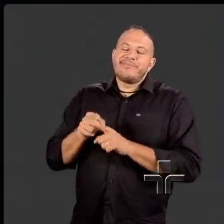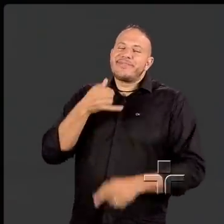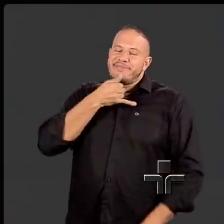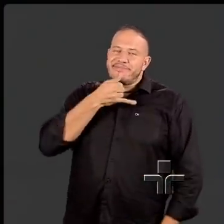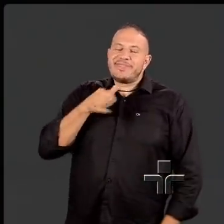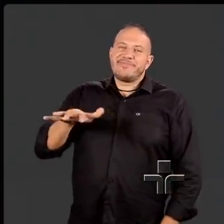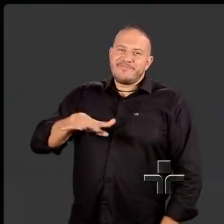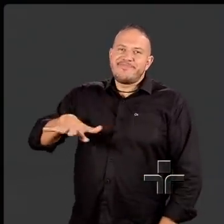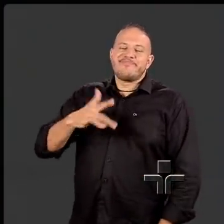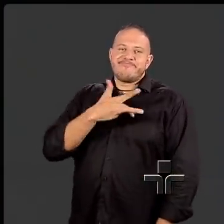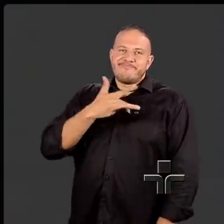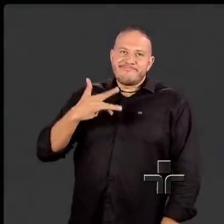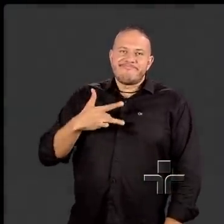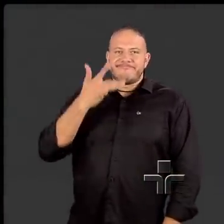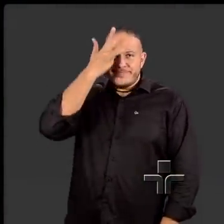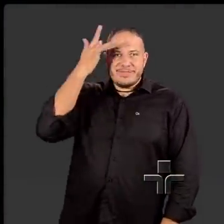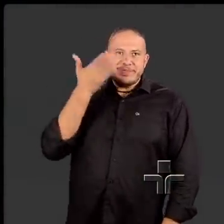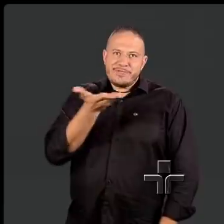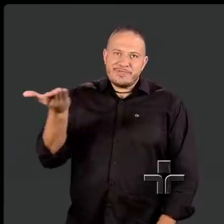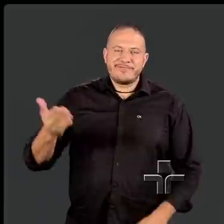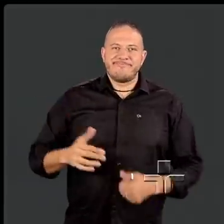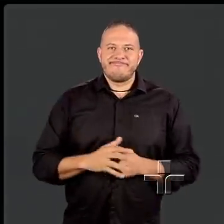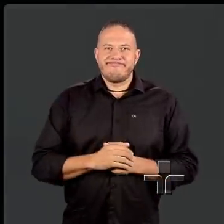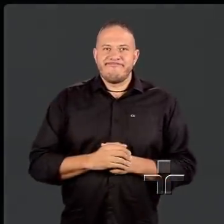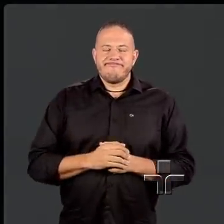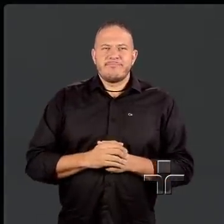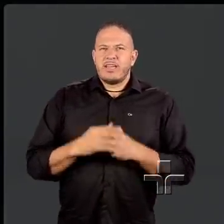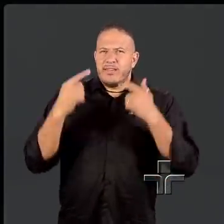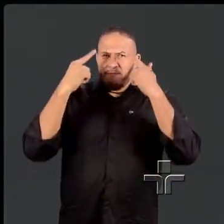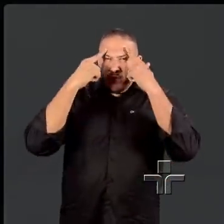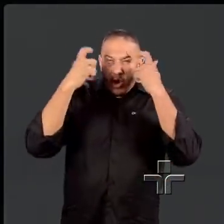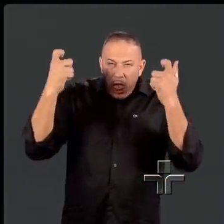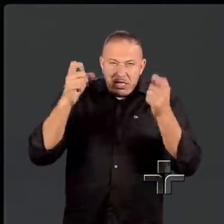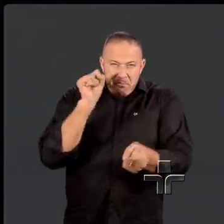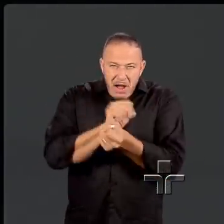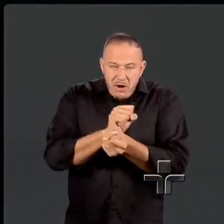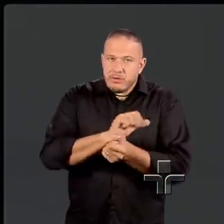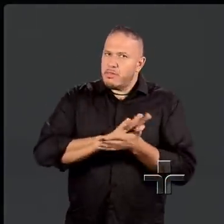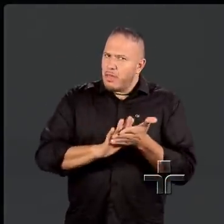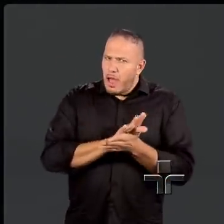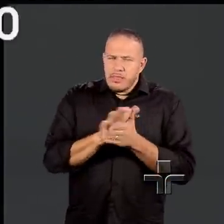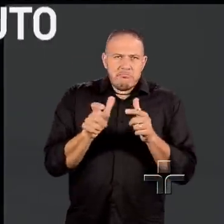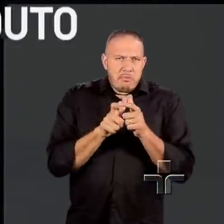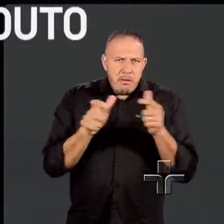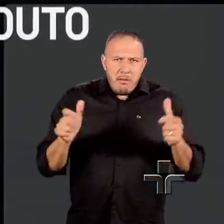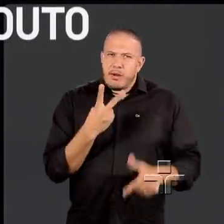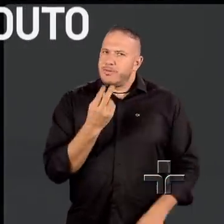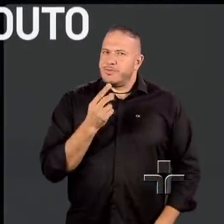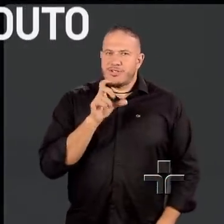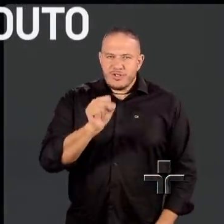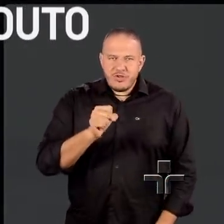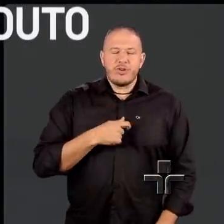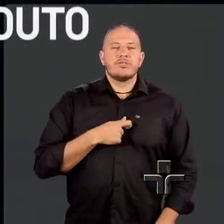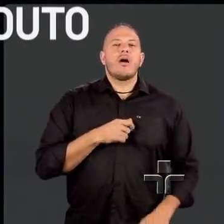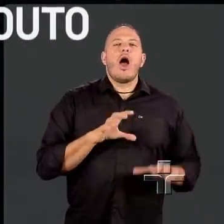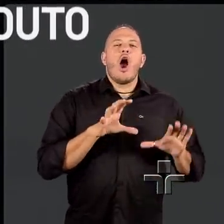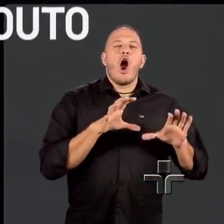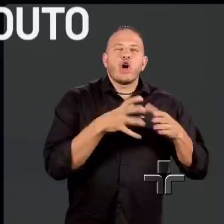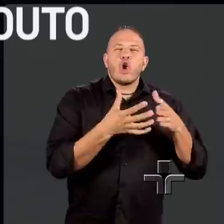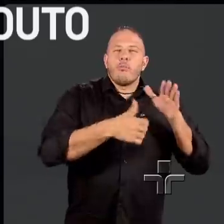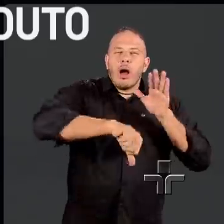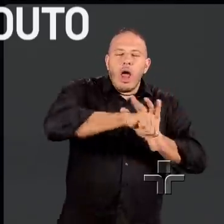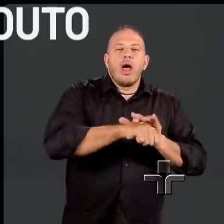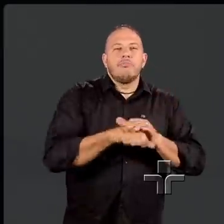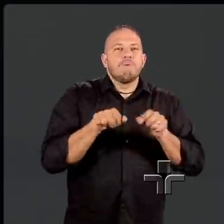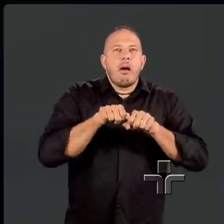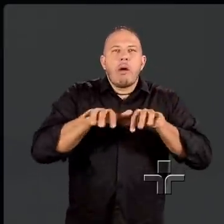infelizmente, na saúde da população. A violência não deu trégua em 2018. Facções criminosas espalharam o terror no país